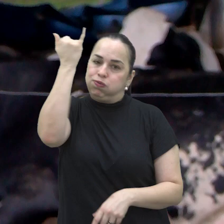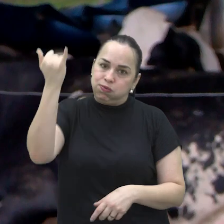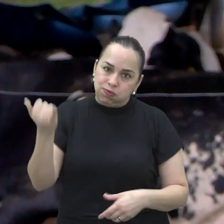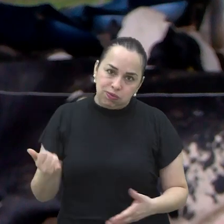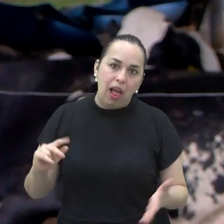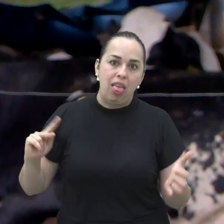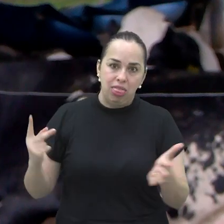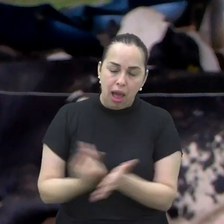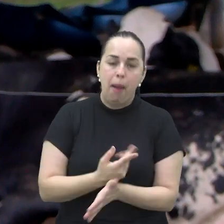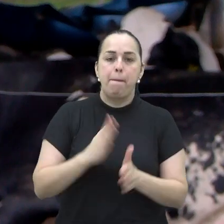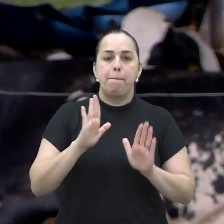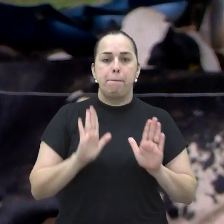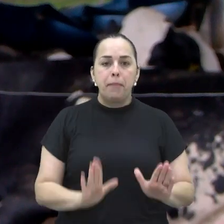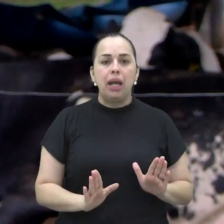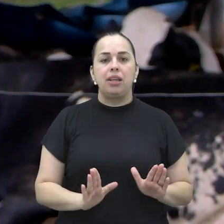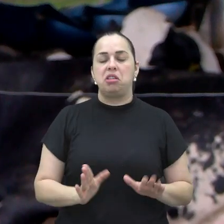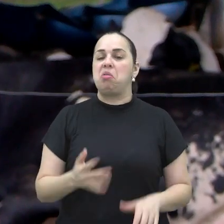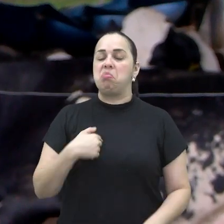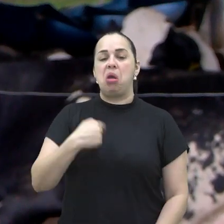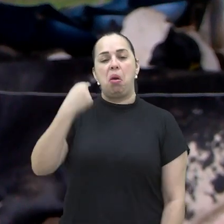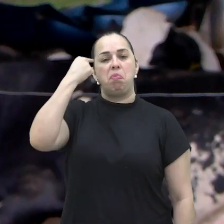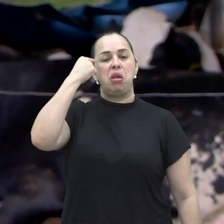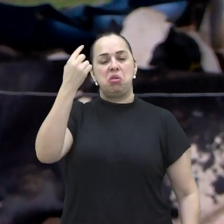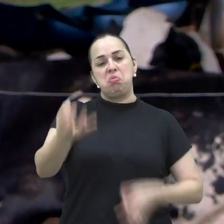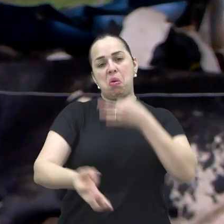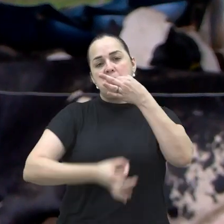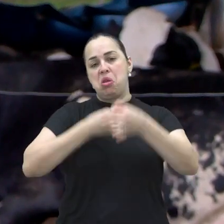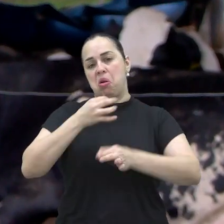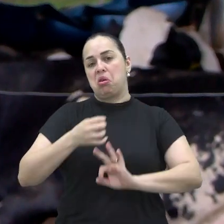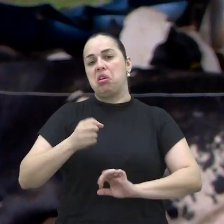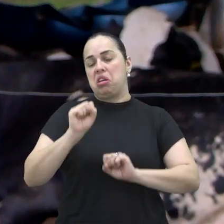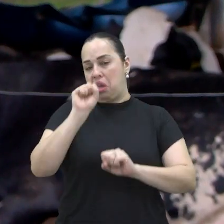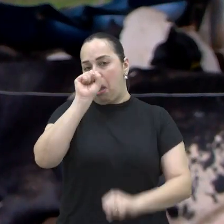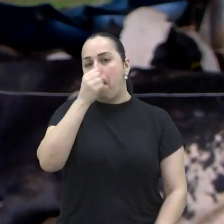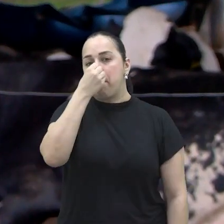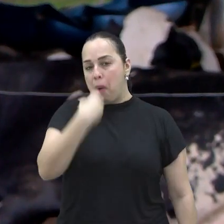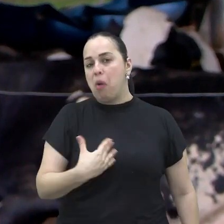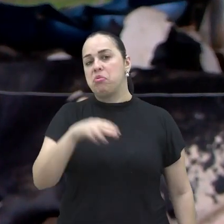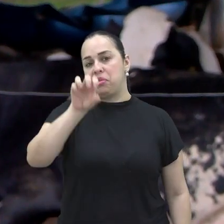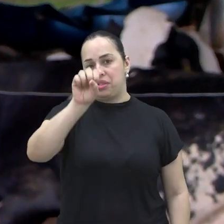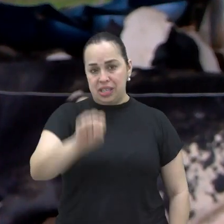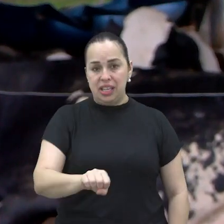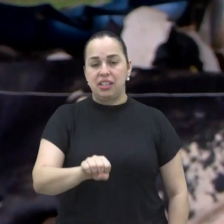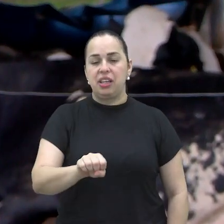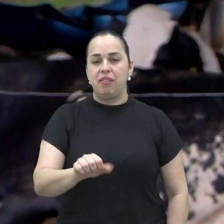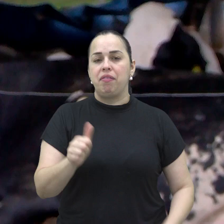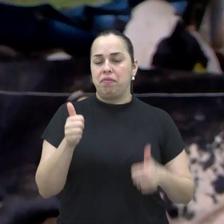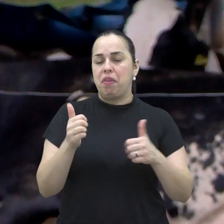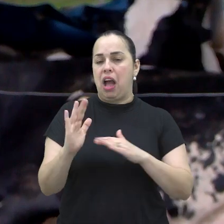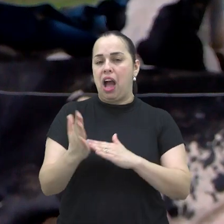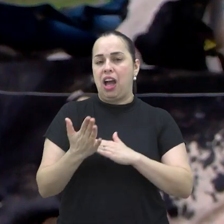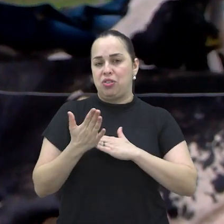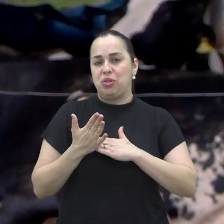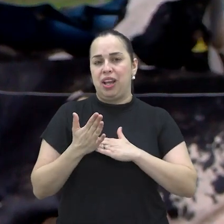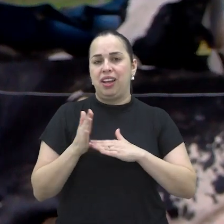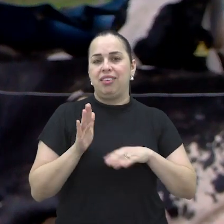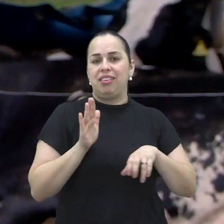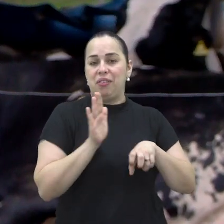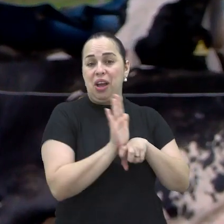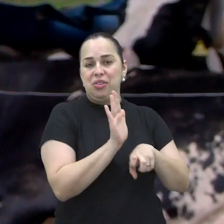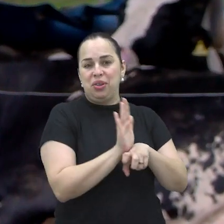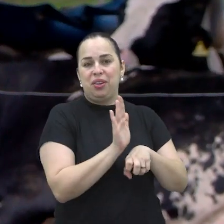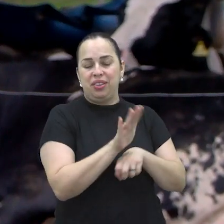tipo. Mas eu acredito que seja algo positivo, sim. Eu acredito que vai funcionar certinho, vai ajudar